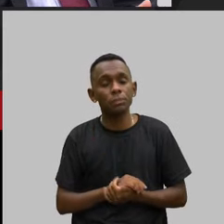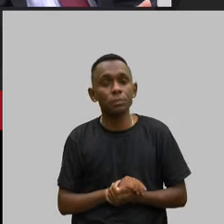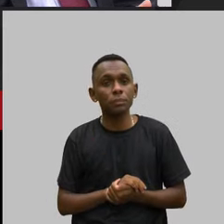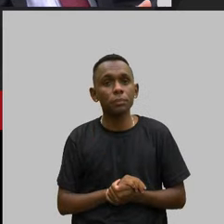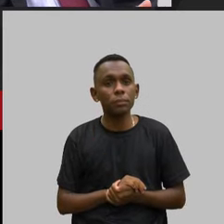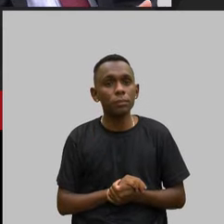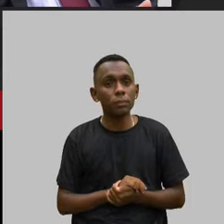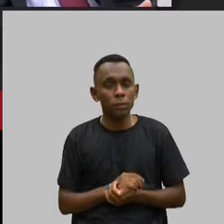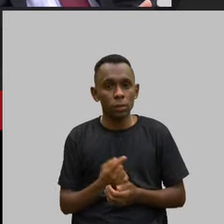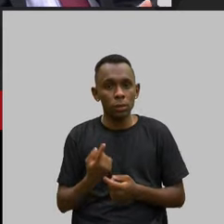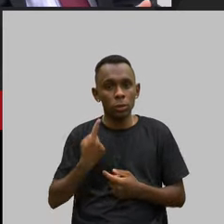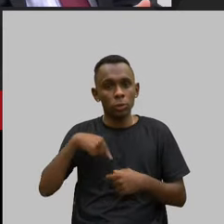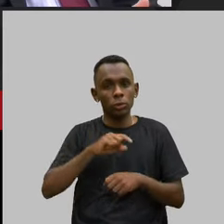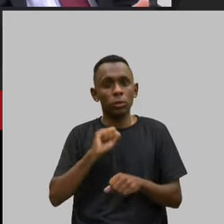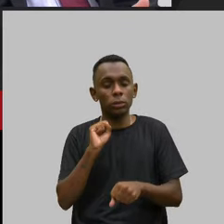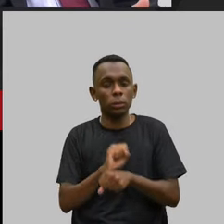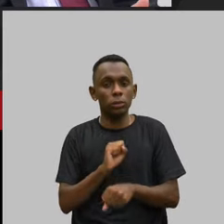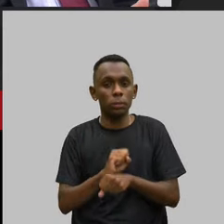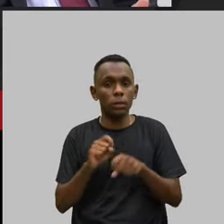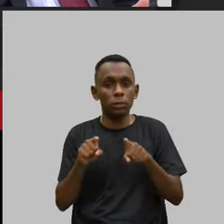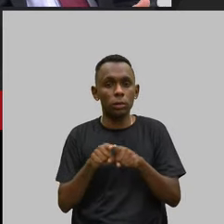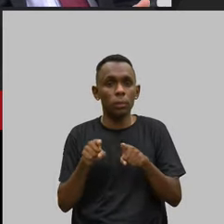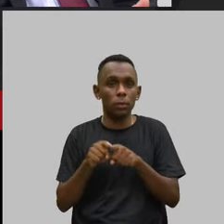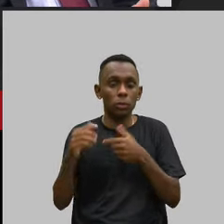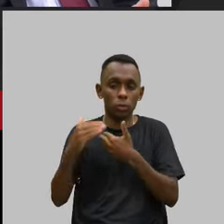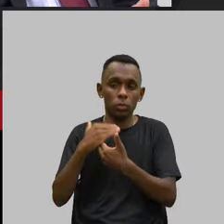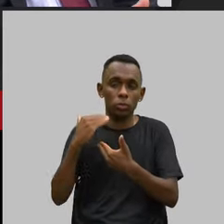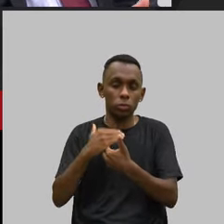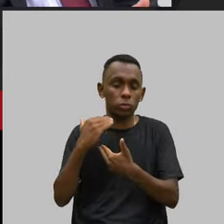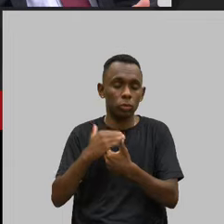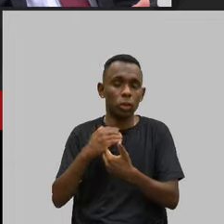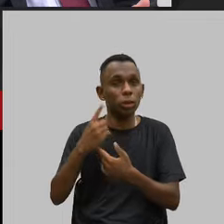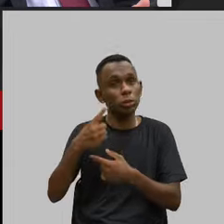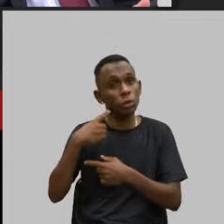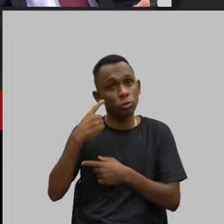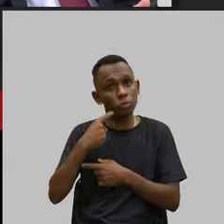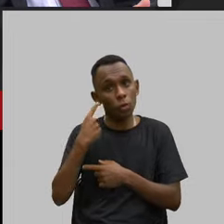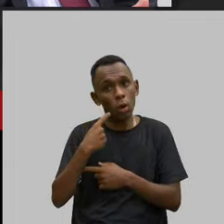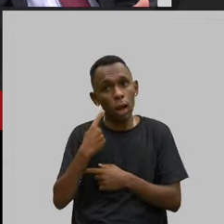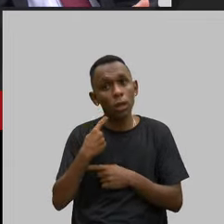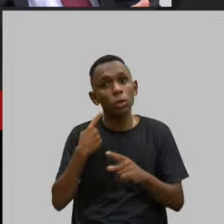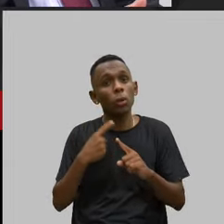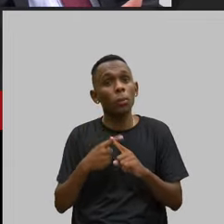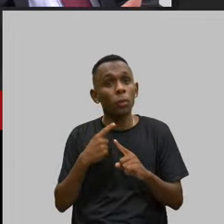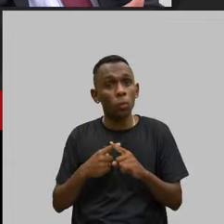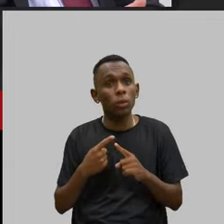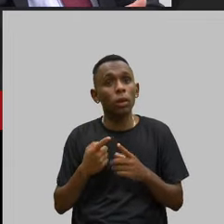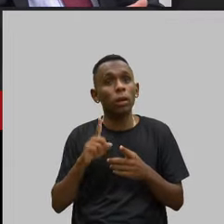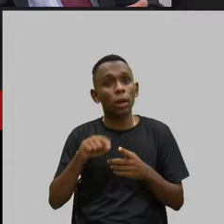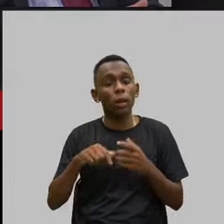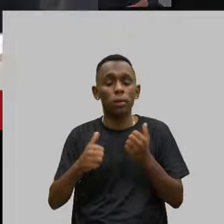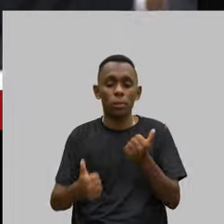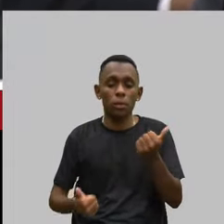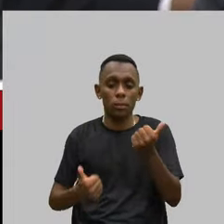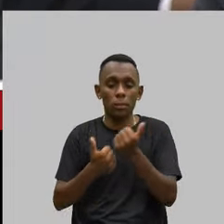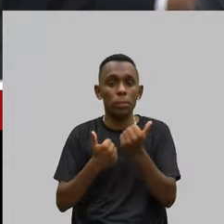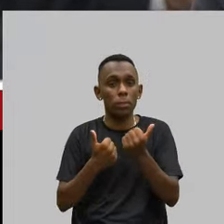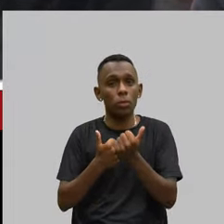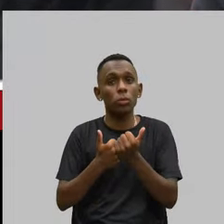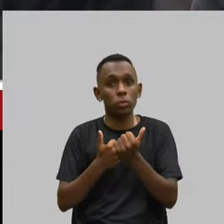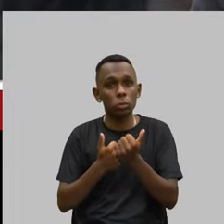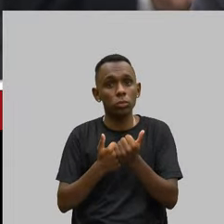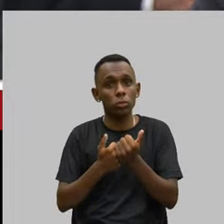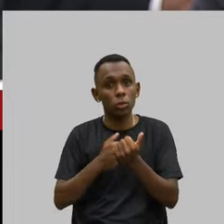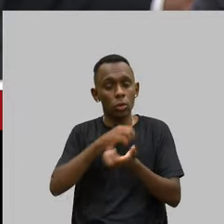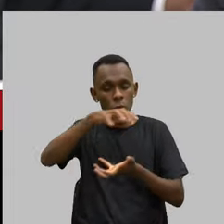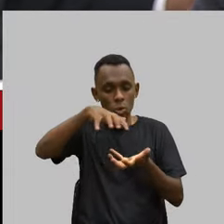e a gente aguarda hoje uma orientação da Advocacia Geral do Estado Porque hoje o que temos em relação à ajuda de custo durante o processo de greve